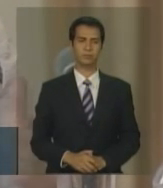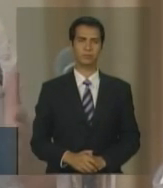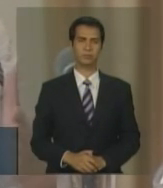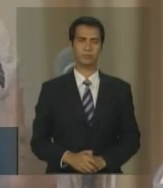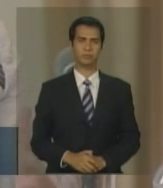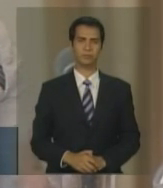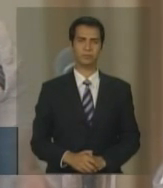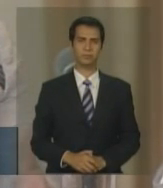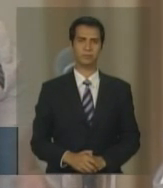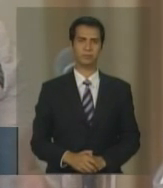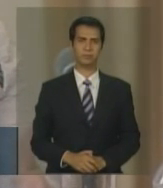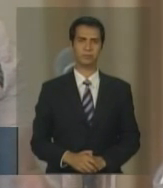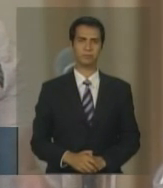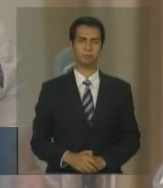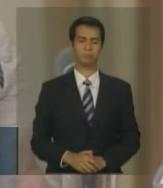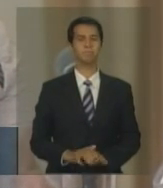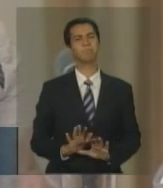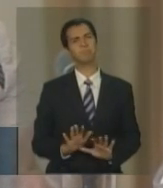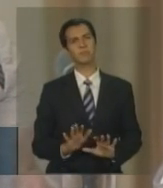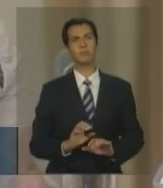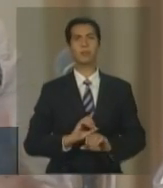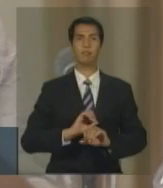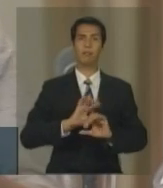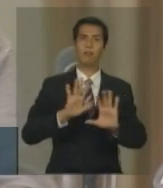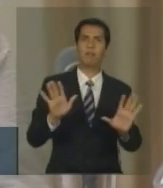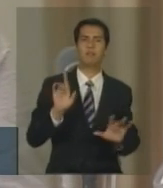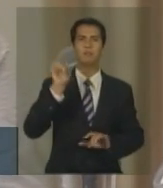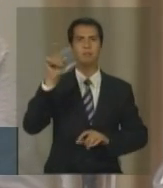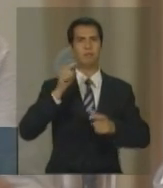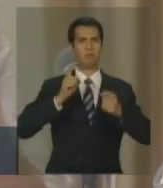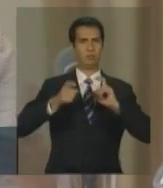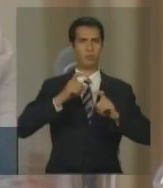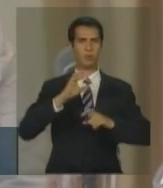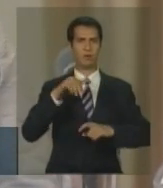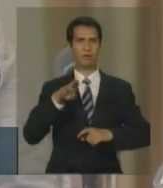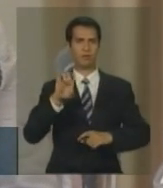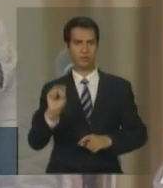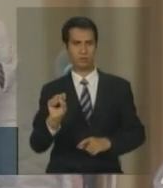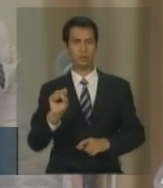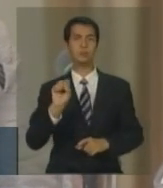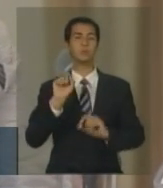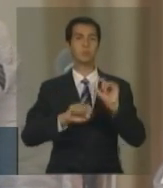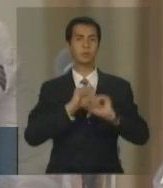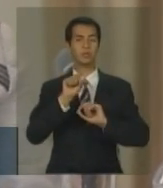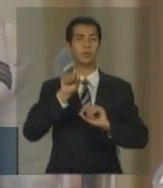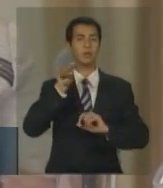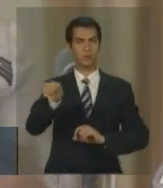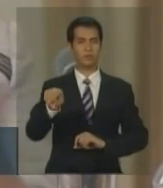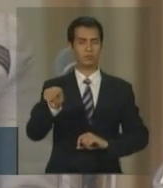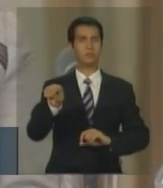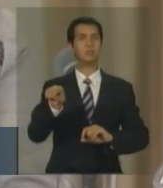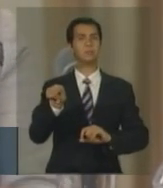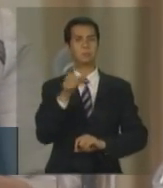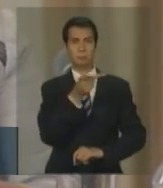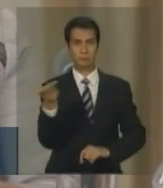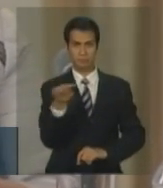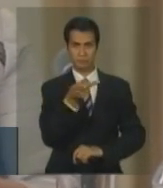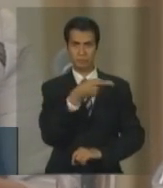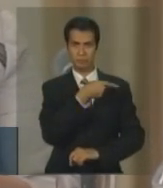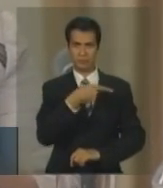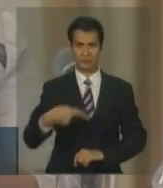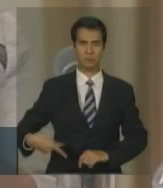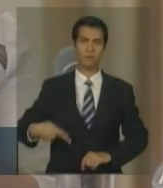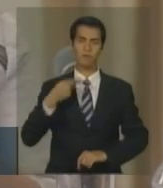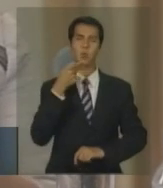Obviamente, o que eu acho que vai estar colocado em Cannes e que eles também se manifestaram nesse sentido, é a questão da discussão.